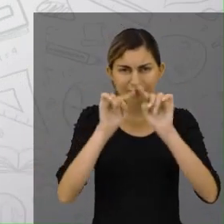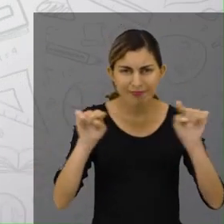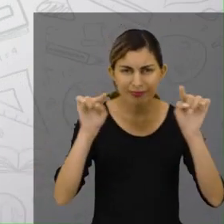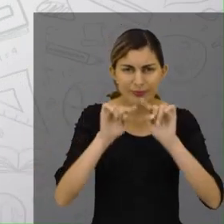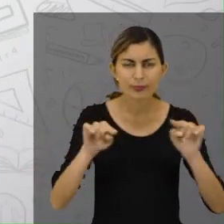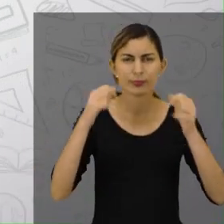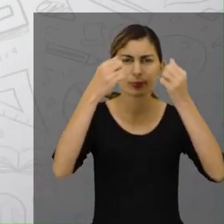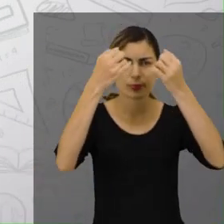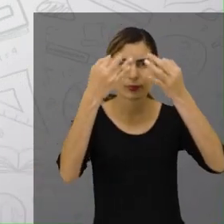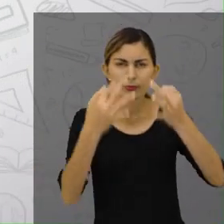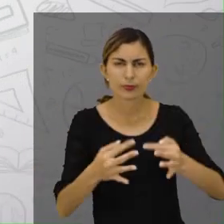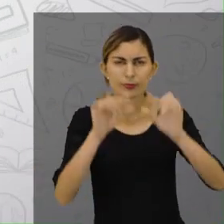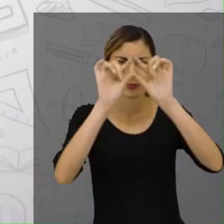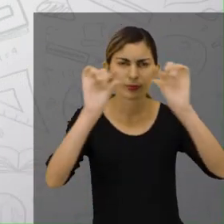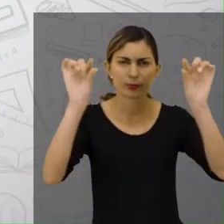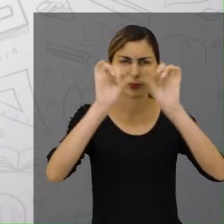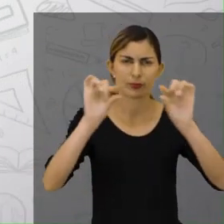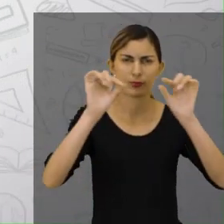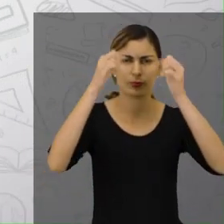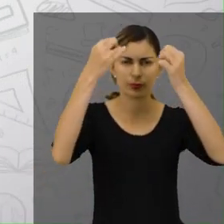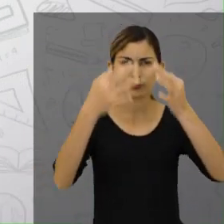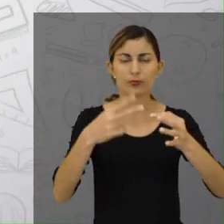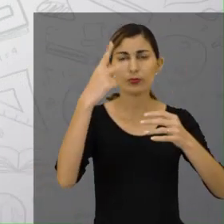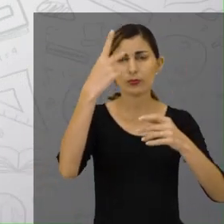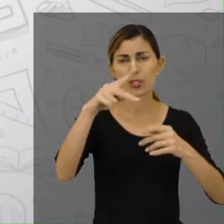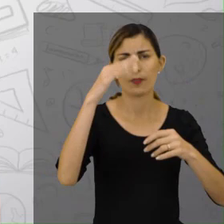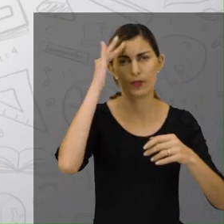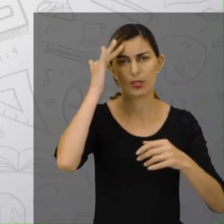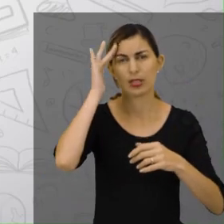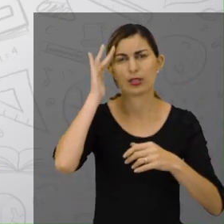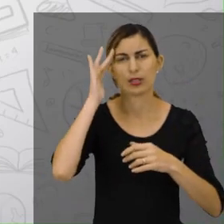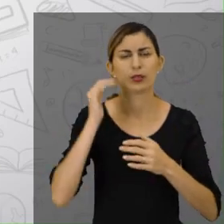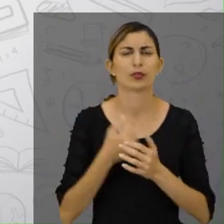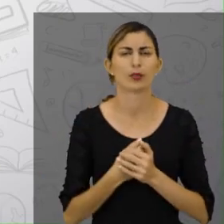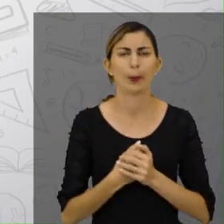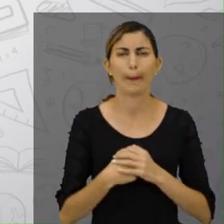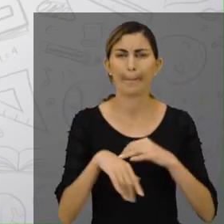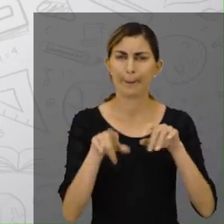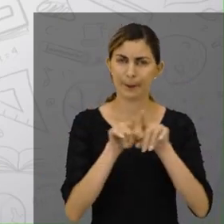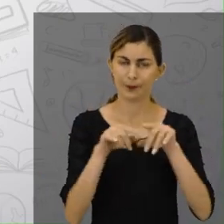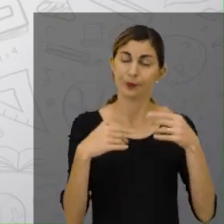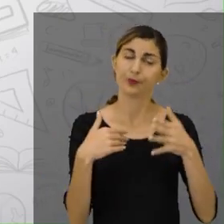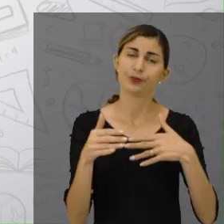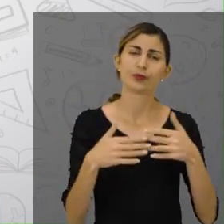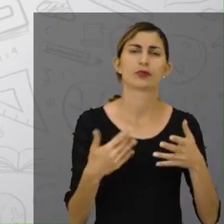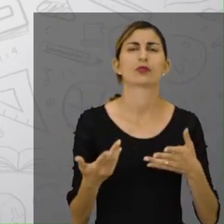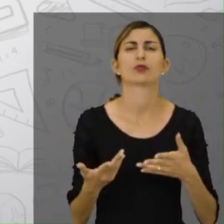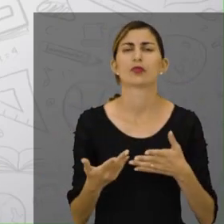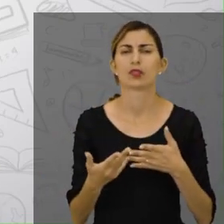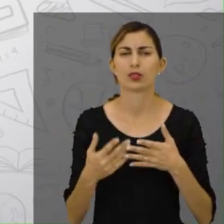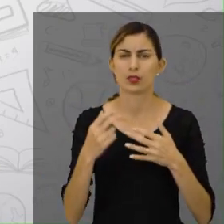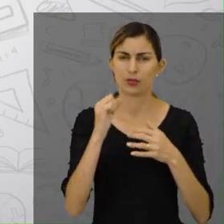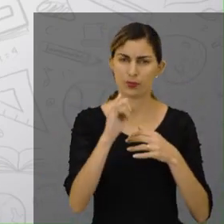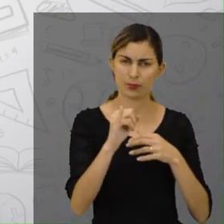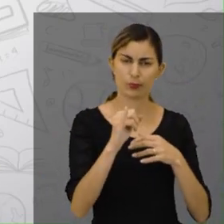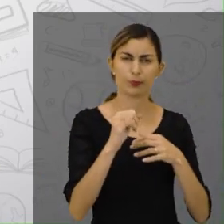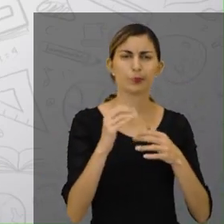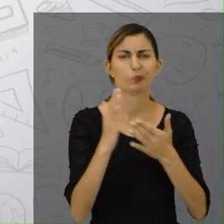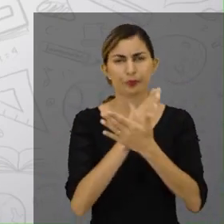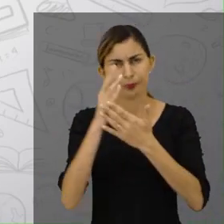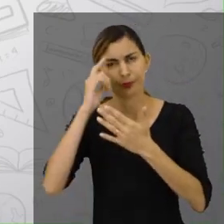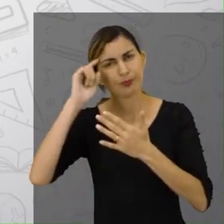linha, definição por definição, para que você compreenda. De toda forma,